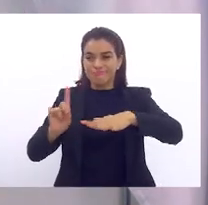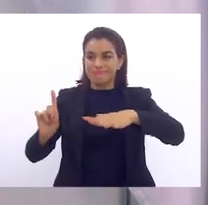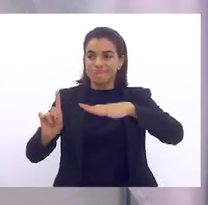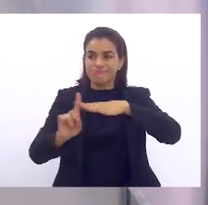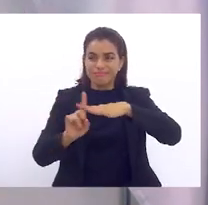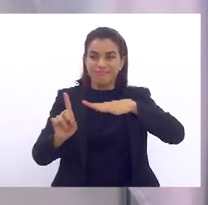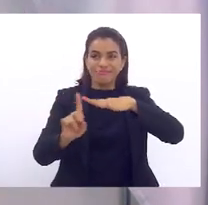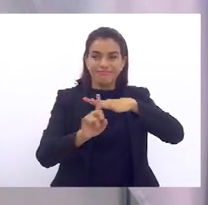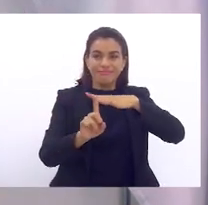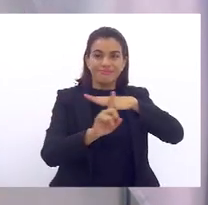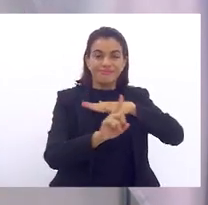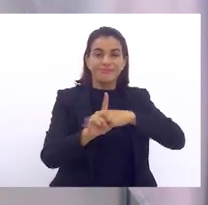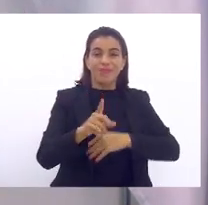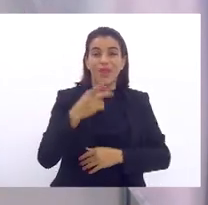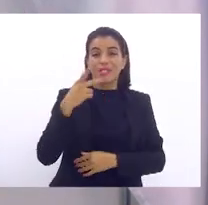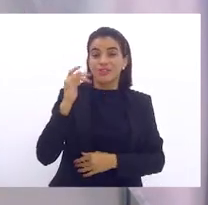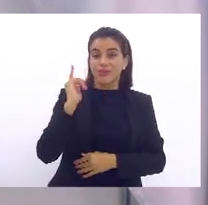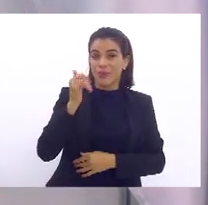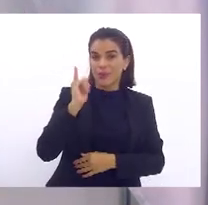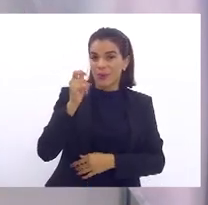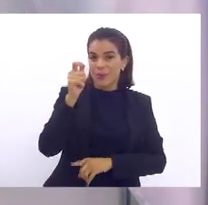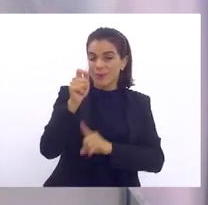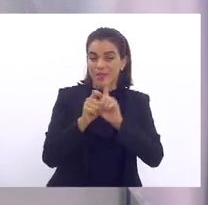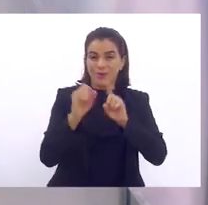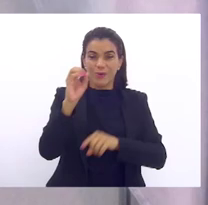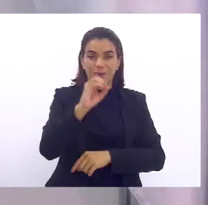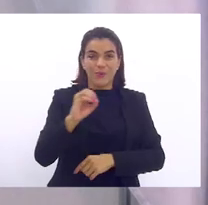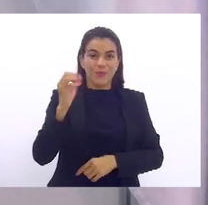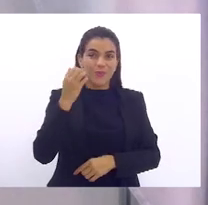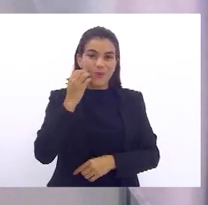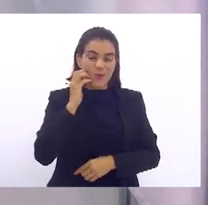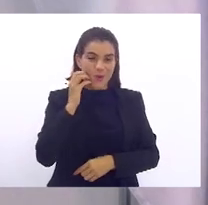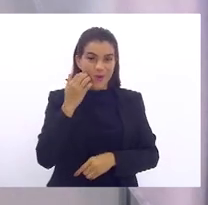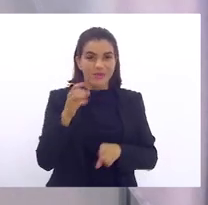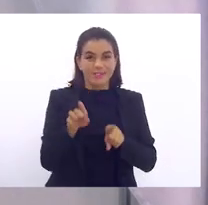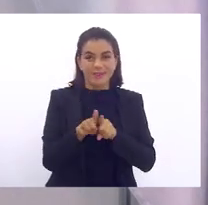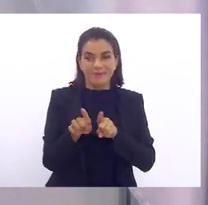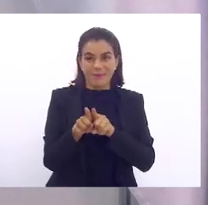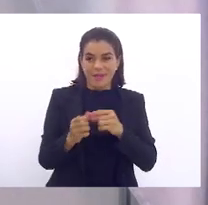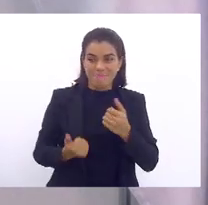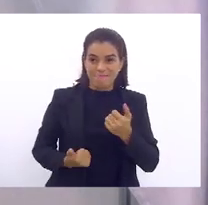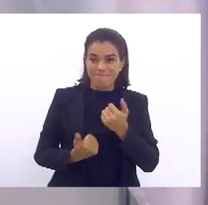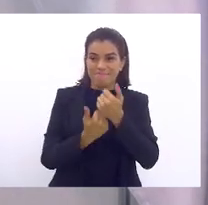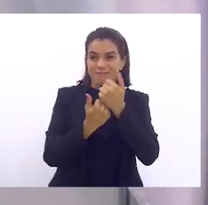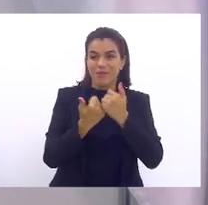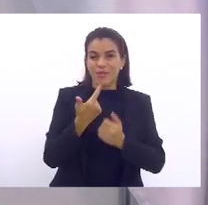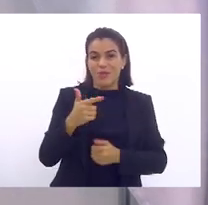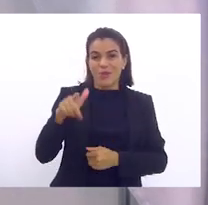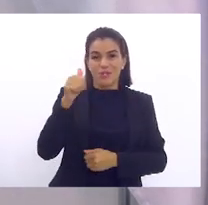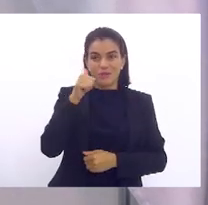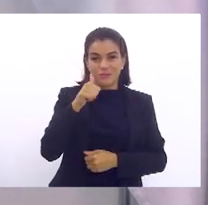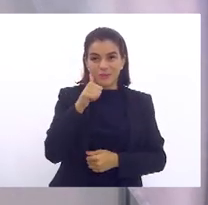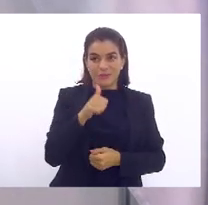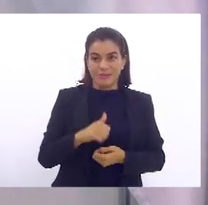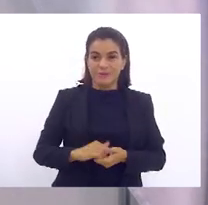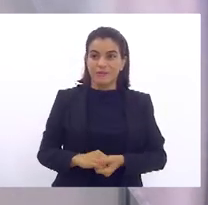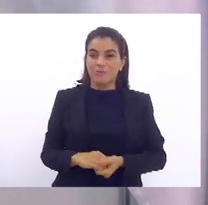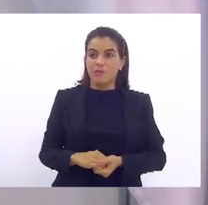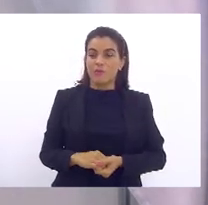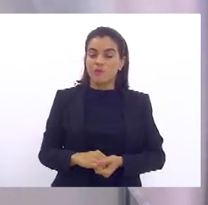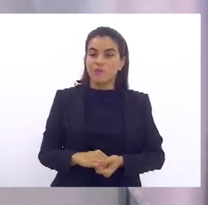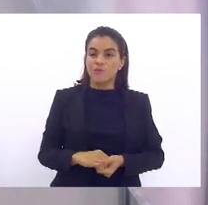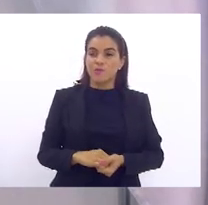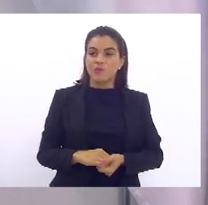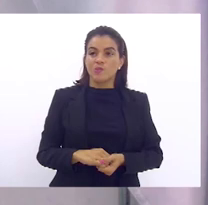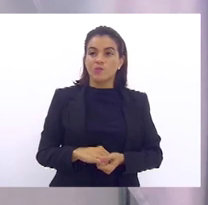rosa que a gente a com a parceria de outras mulheres que puderam se engajar no processo E aí quero